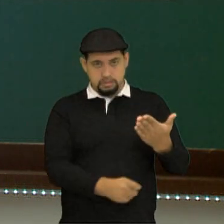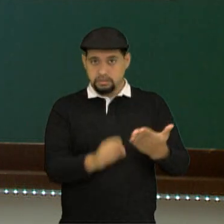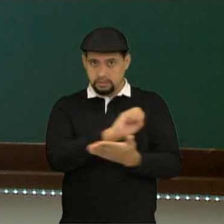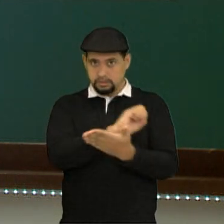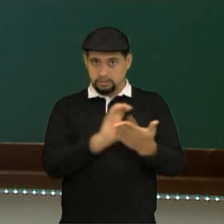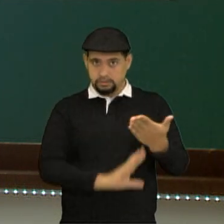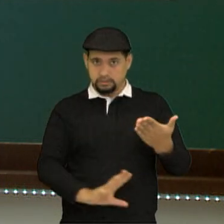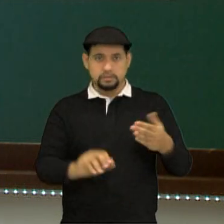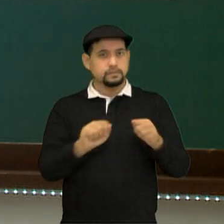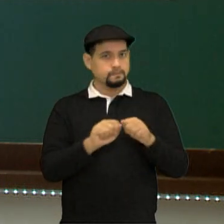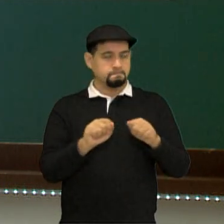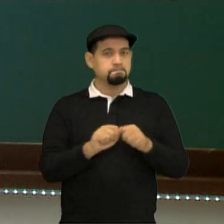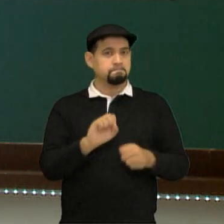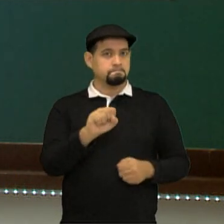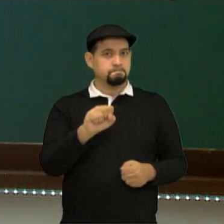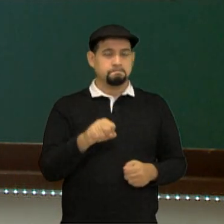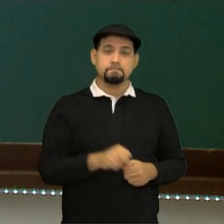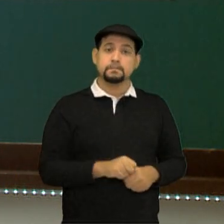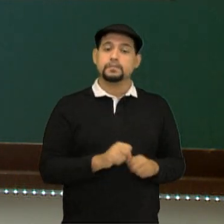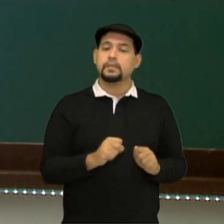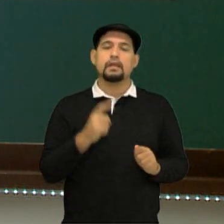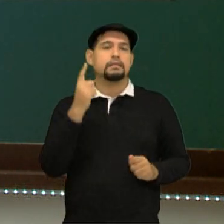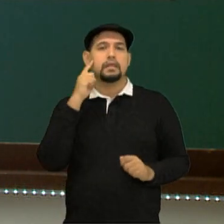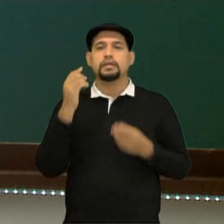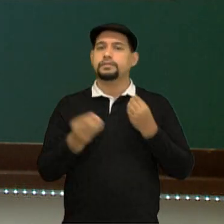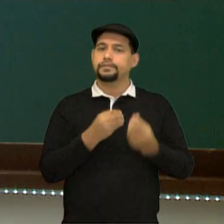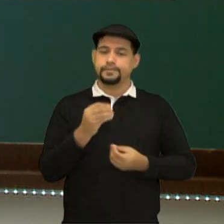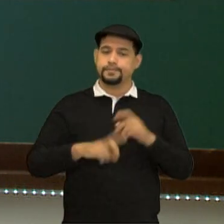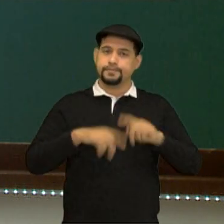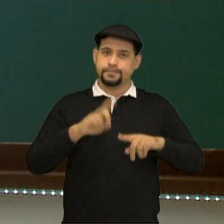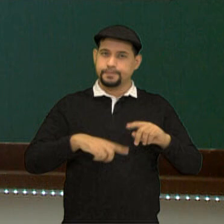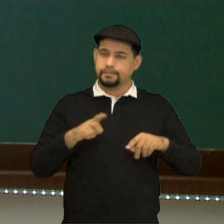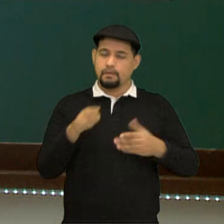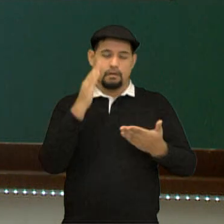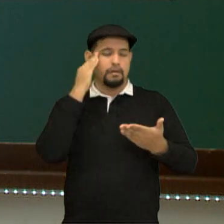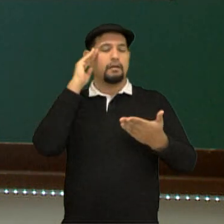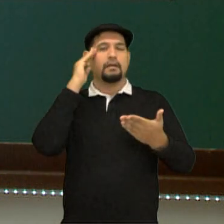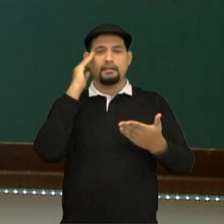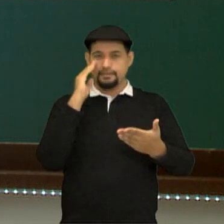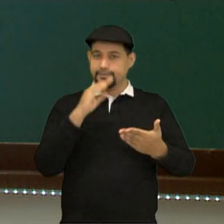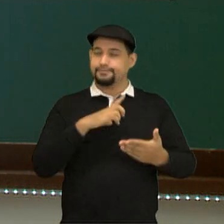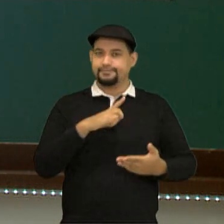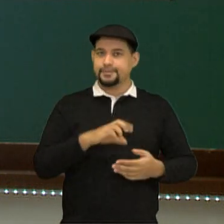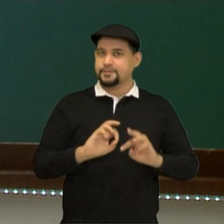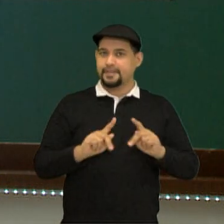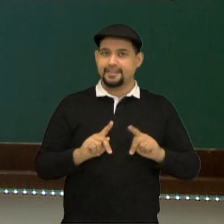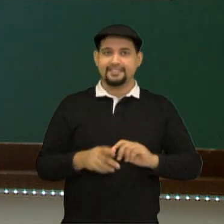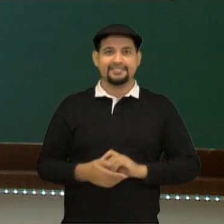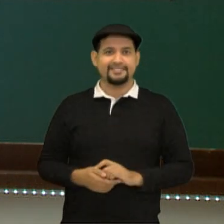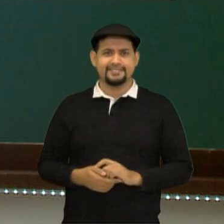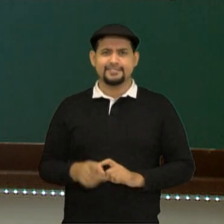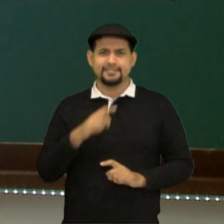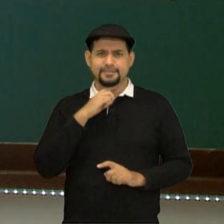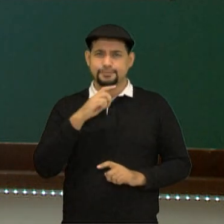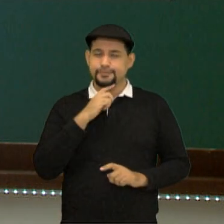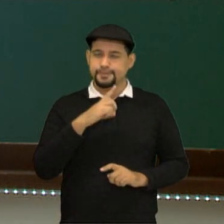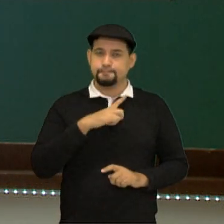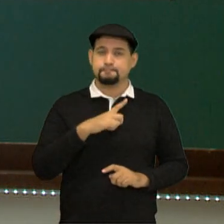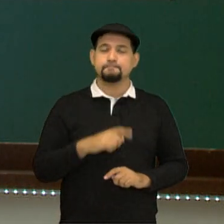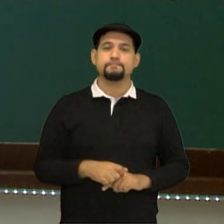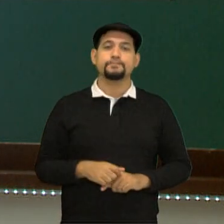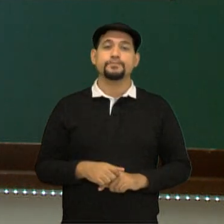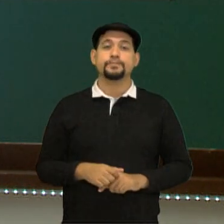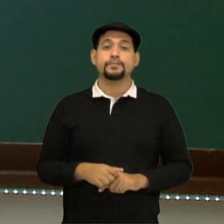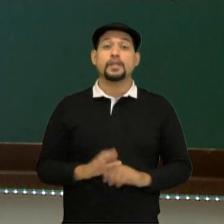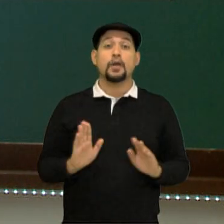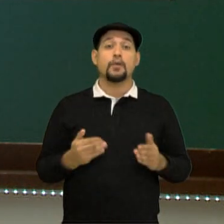vai fazer de uma maneira possibilitar um material para você entender aquilo que você tem. Tranquilo, gente? A dúvida que você tem. Vamos lá